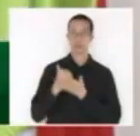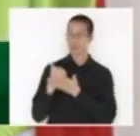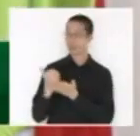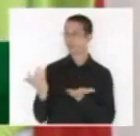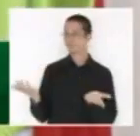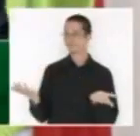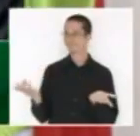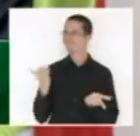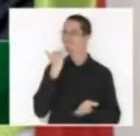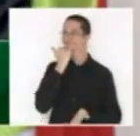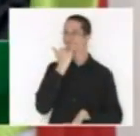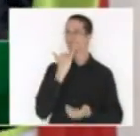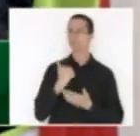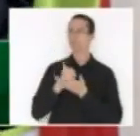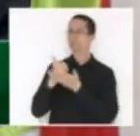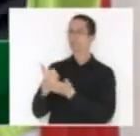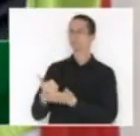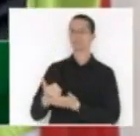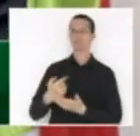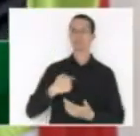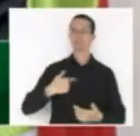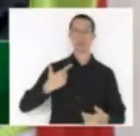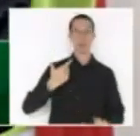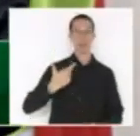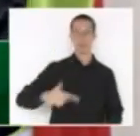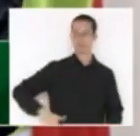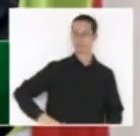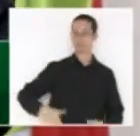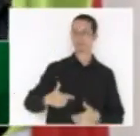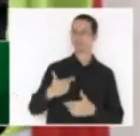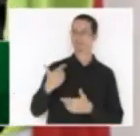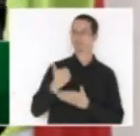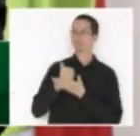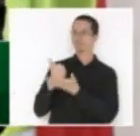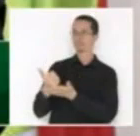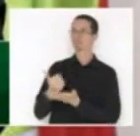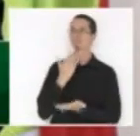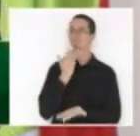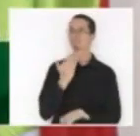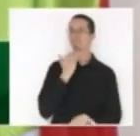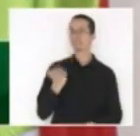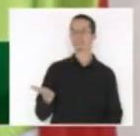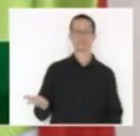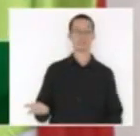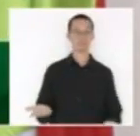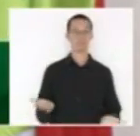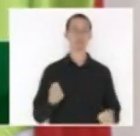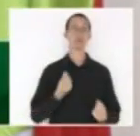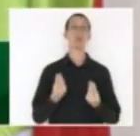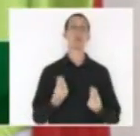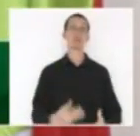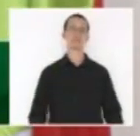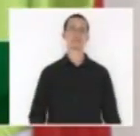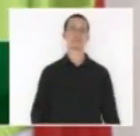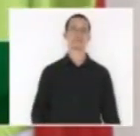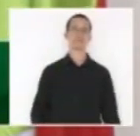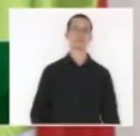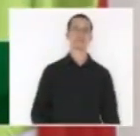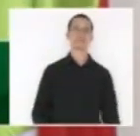eu também estou desarmado. Então, a questão de regulamentar, de estender,